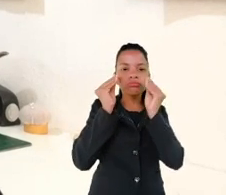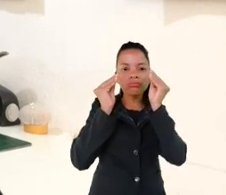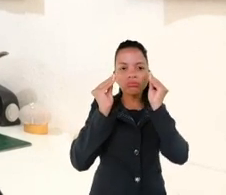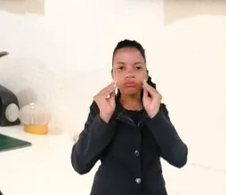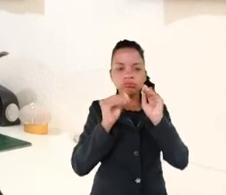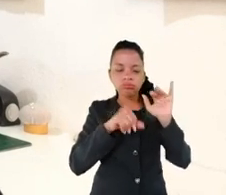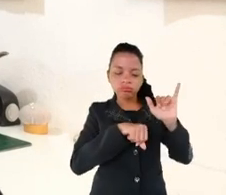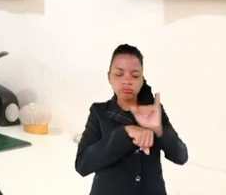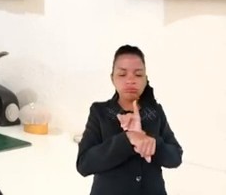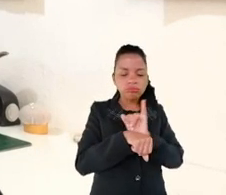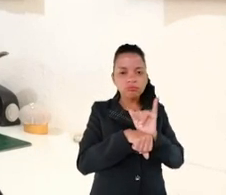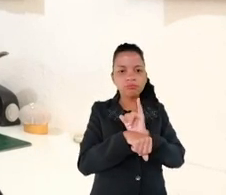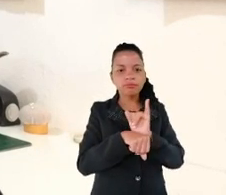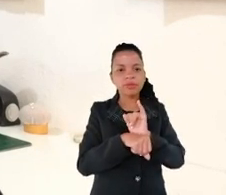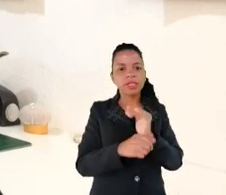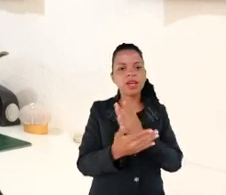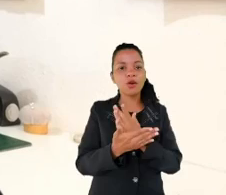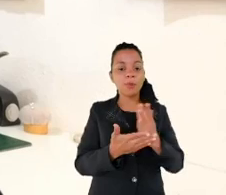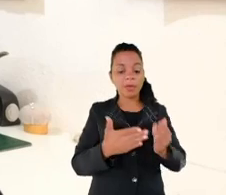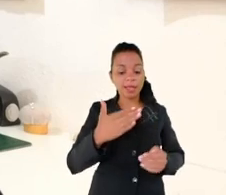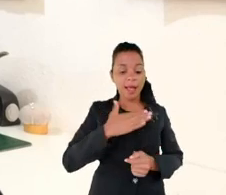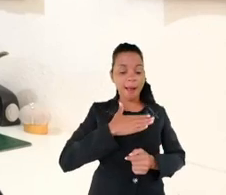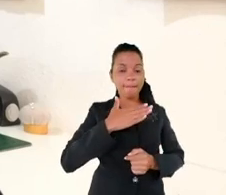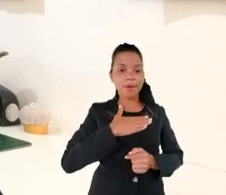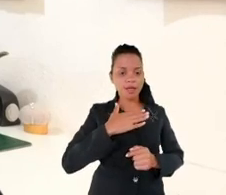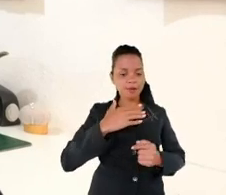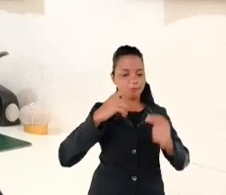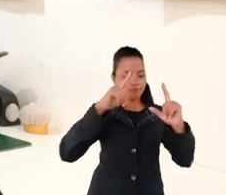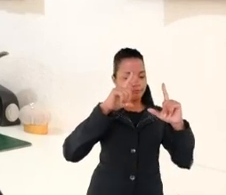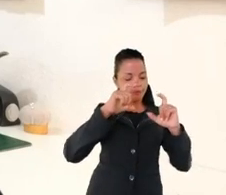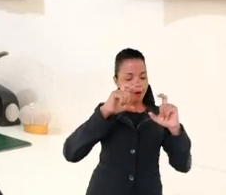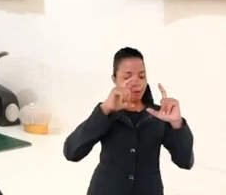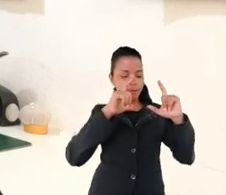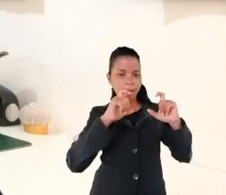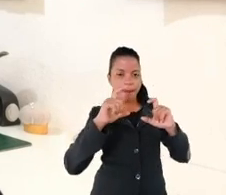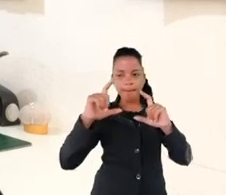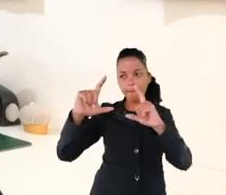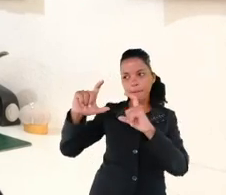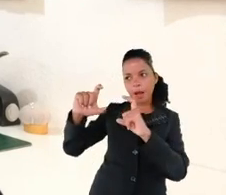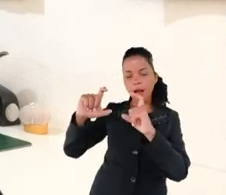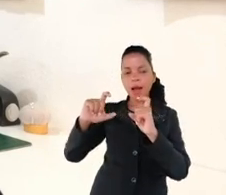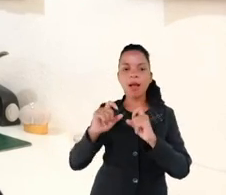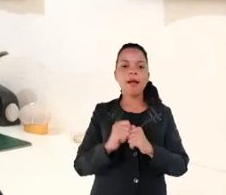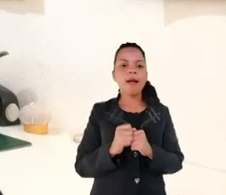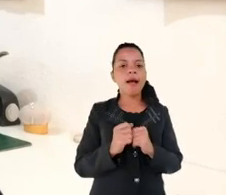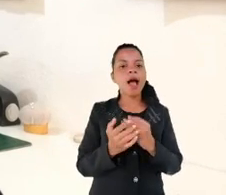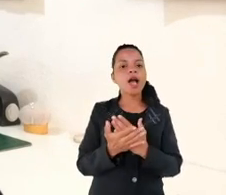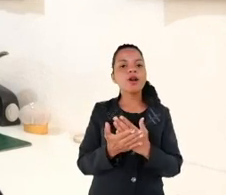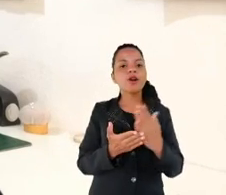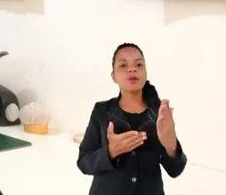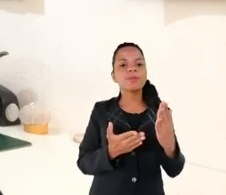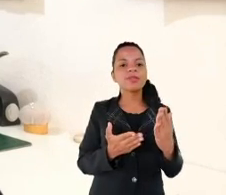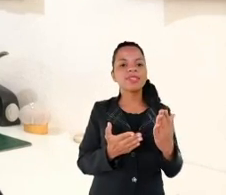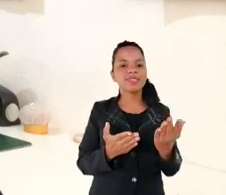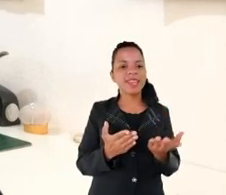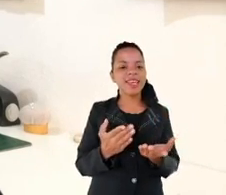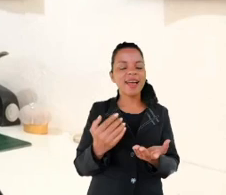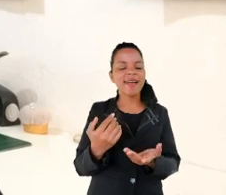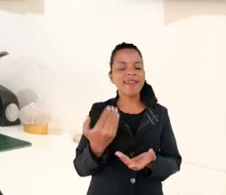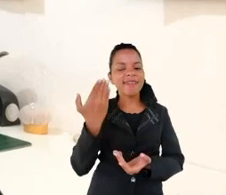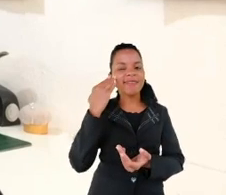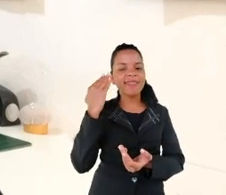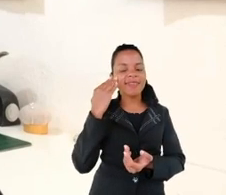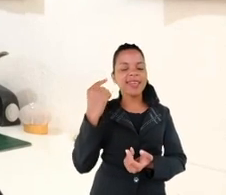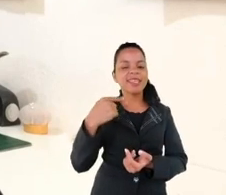e aí eu comecei a me fotografar. E aí, de certo ponto, eu comecei a ver que eu também era esses personagens assim que eu